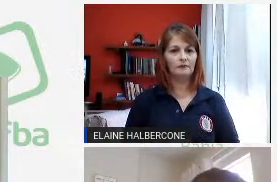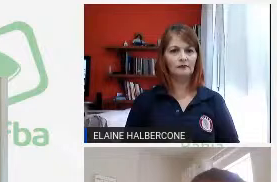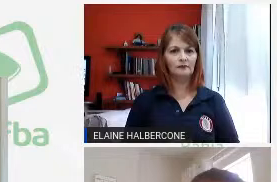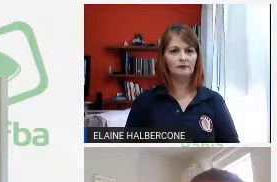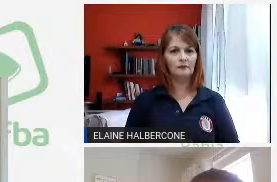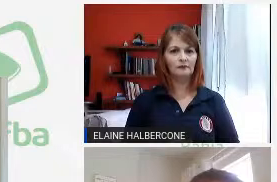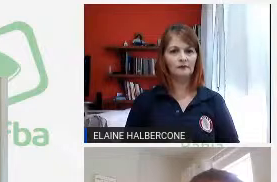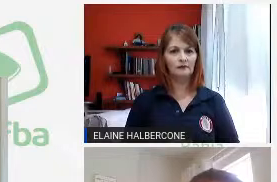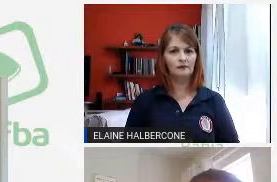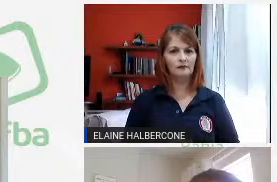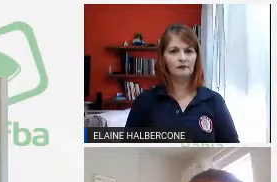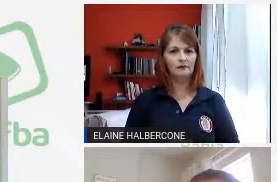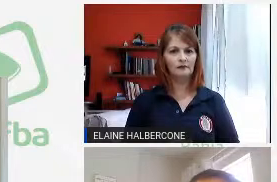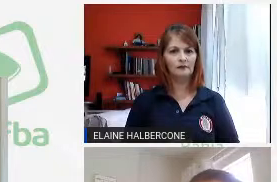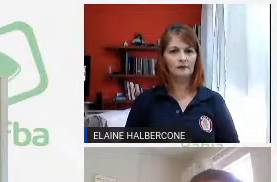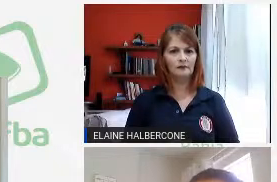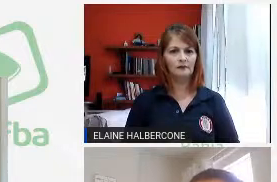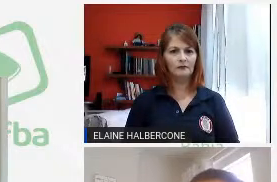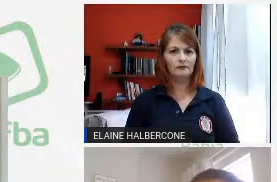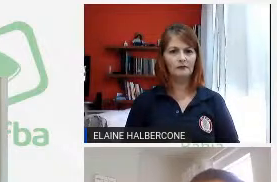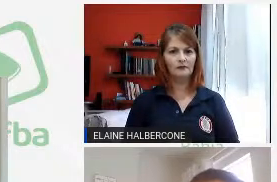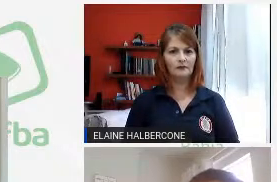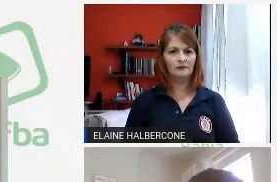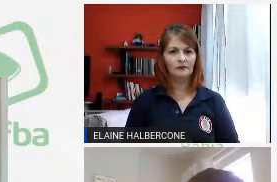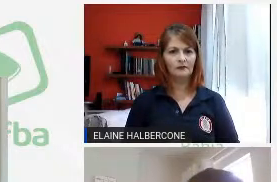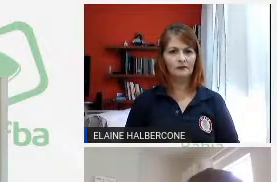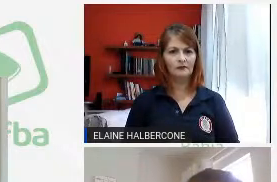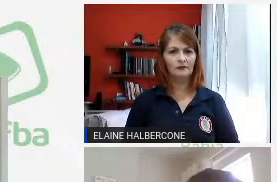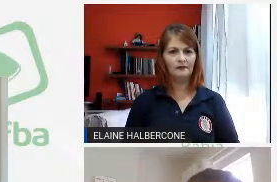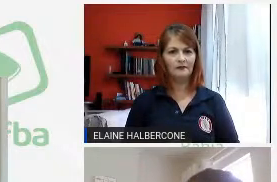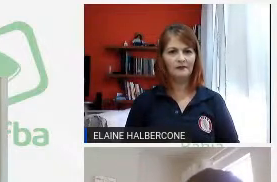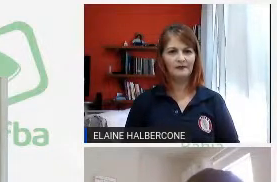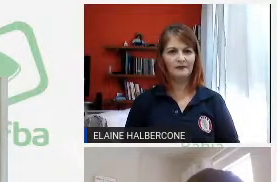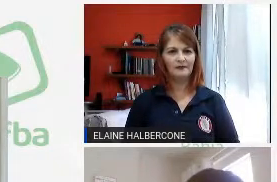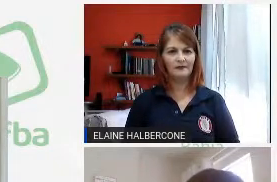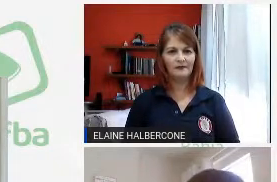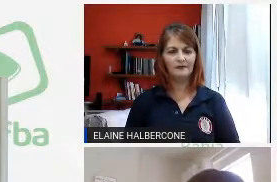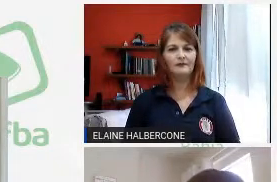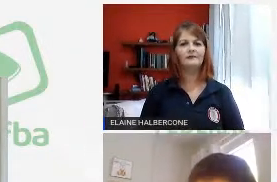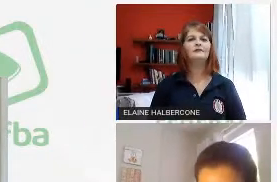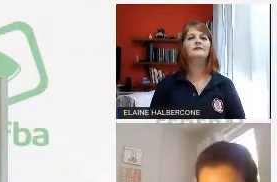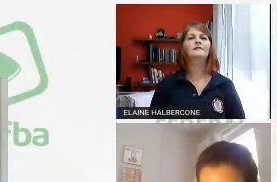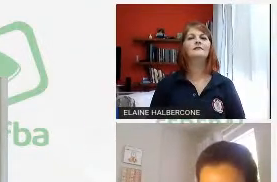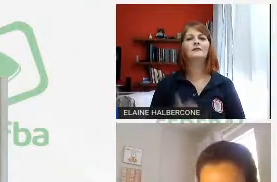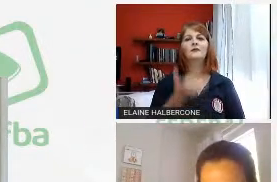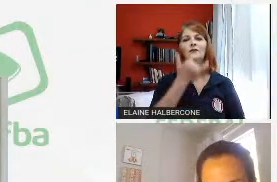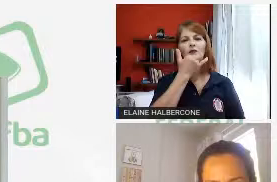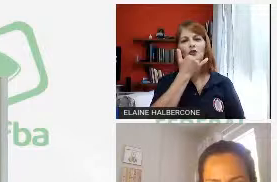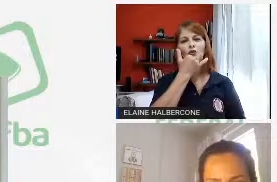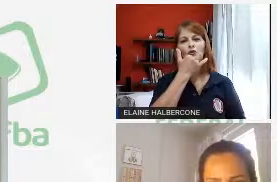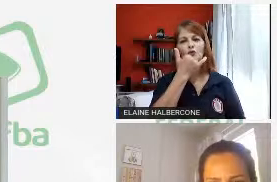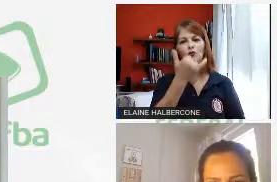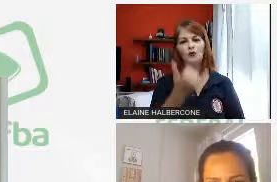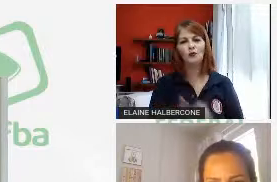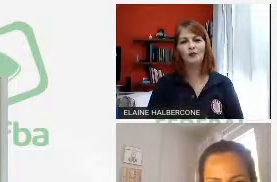Pronto, José Roberto. Perdão. Ok, José, desculpa aqui.